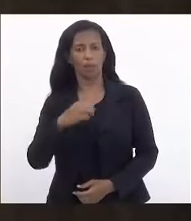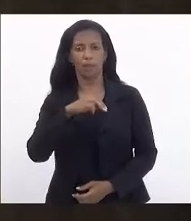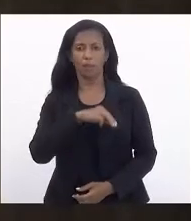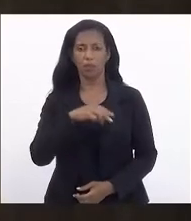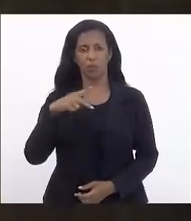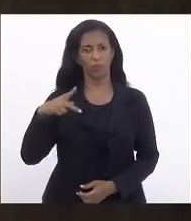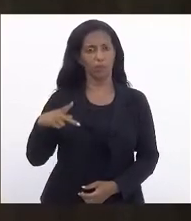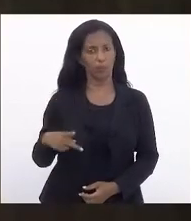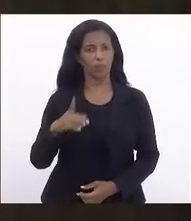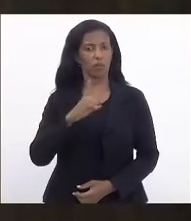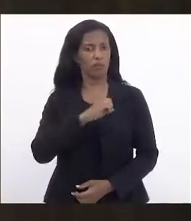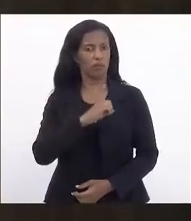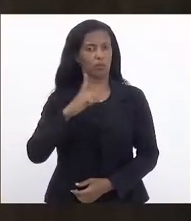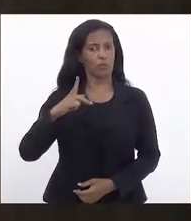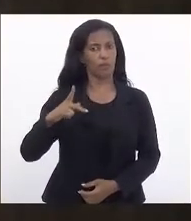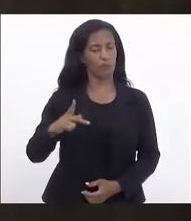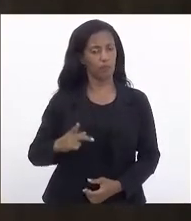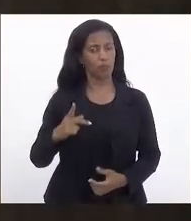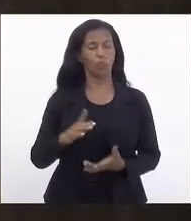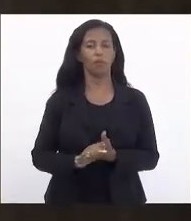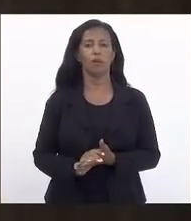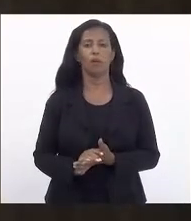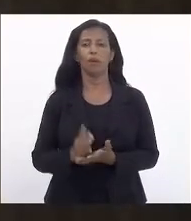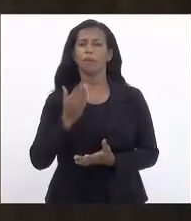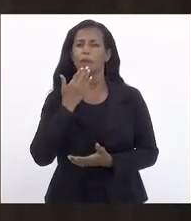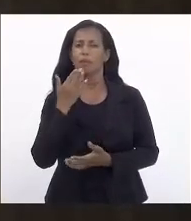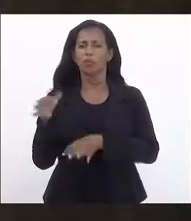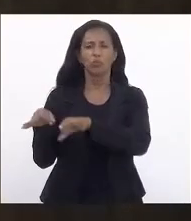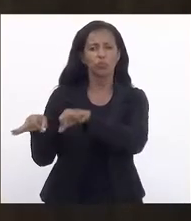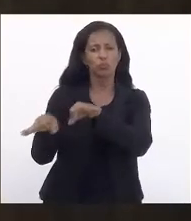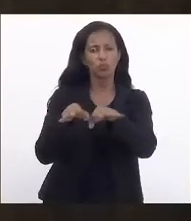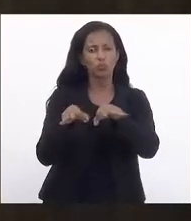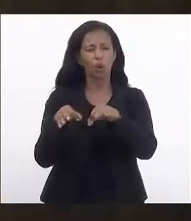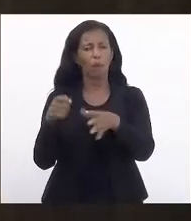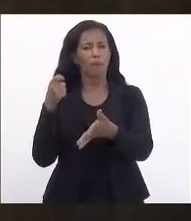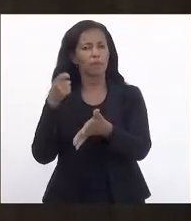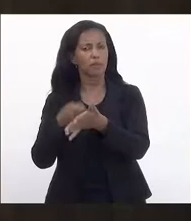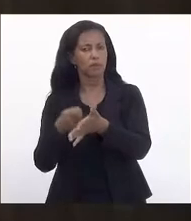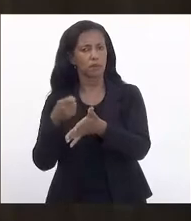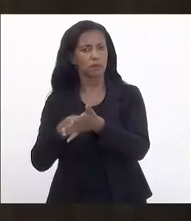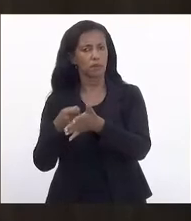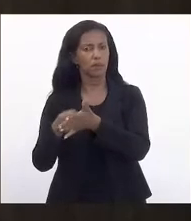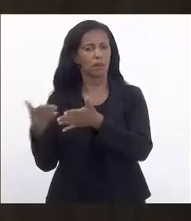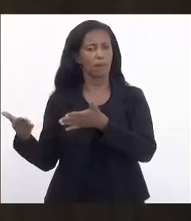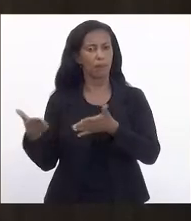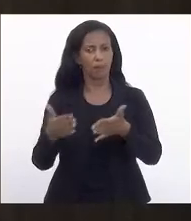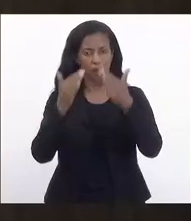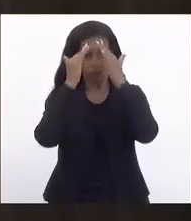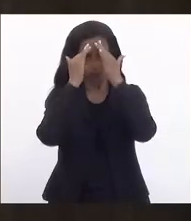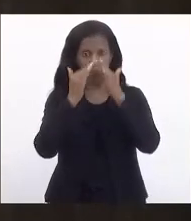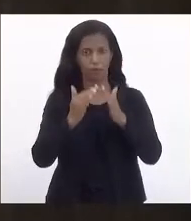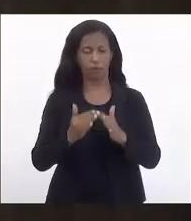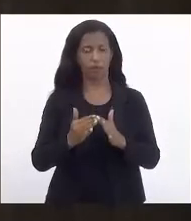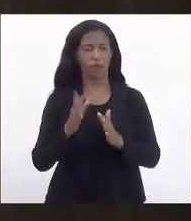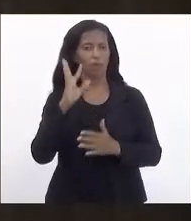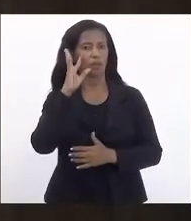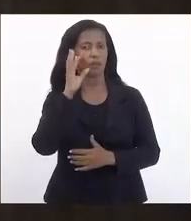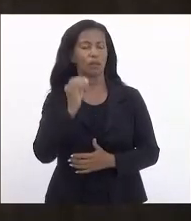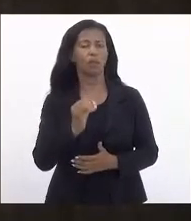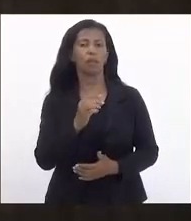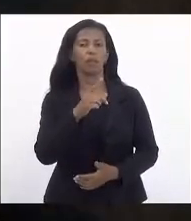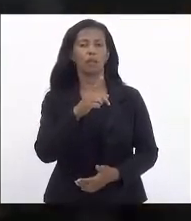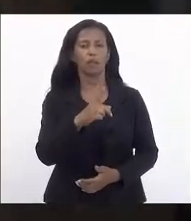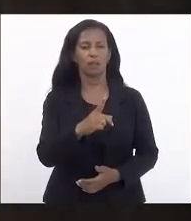público defensoria pública para adoção de medidas mais efetivas para o cumprimento da decisão da